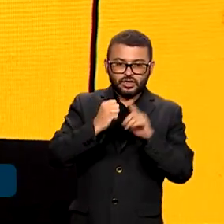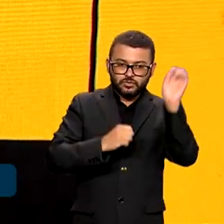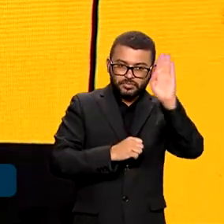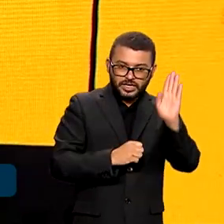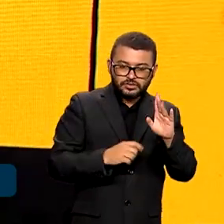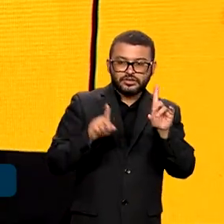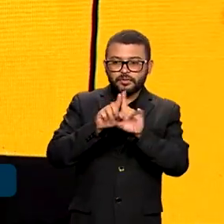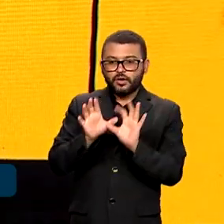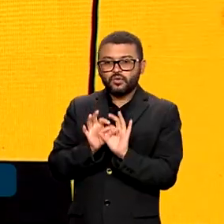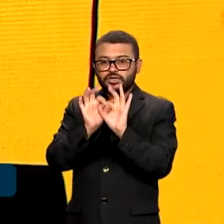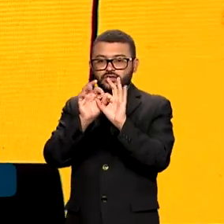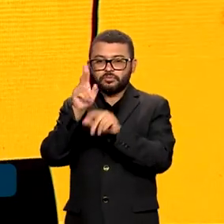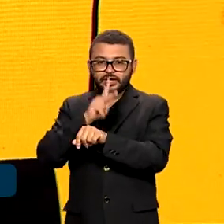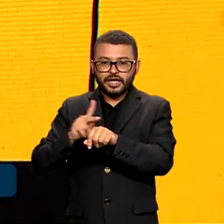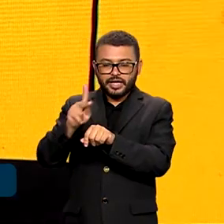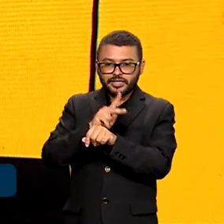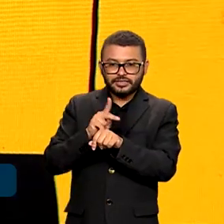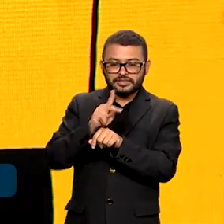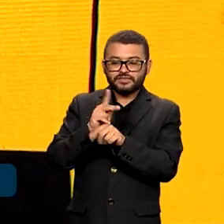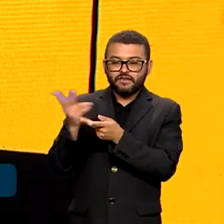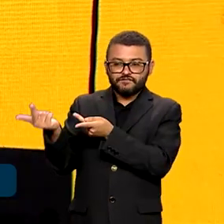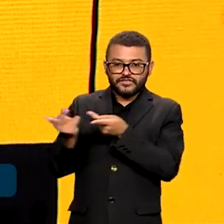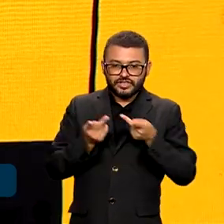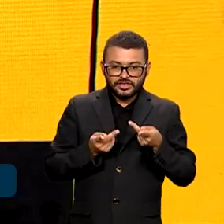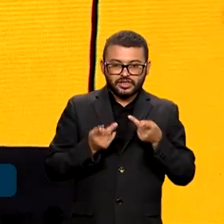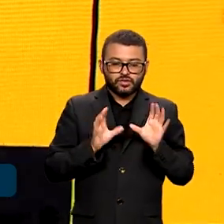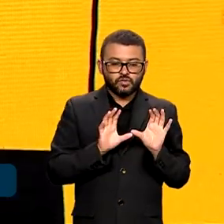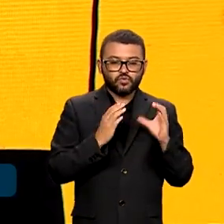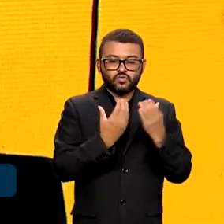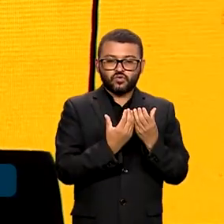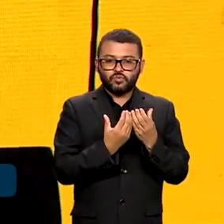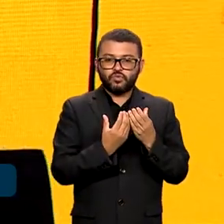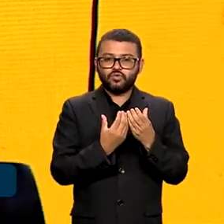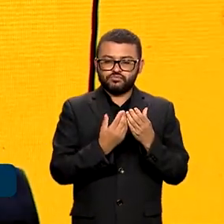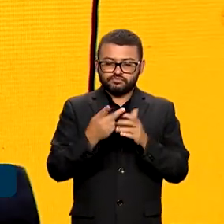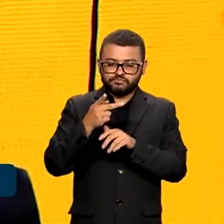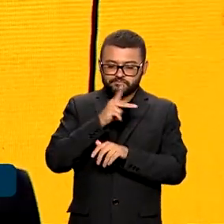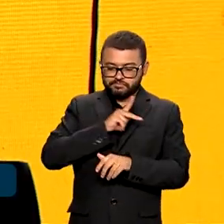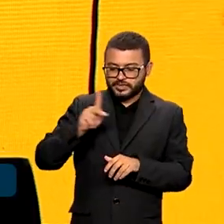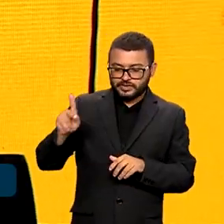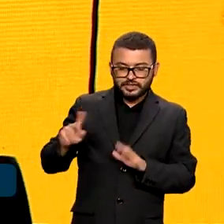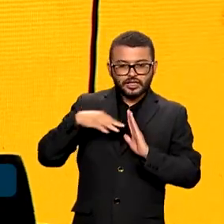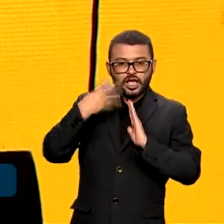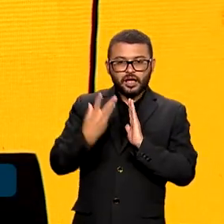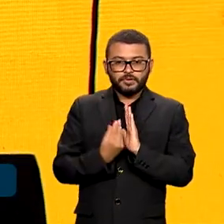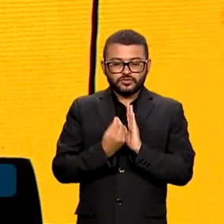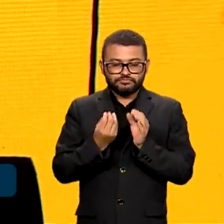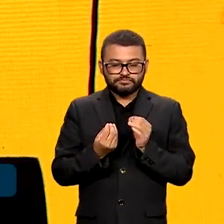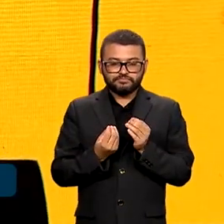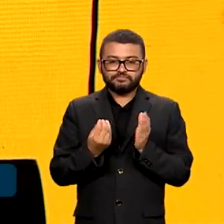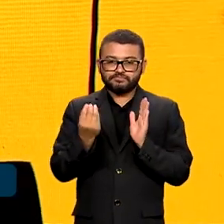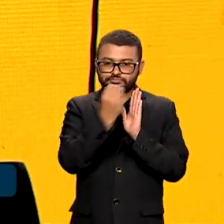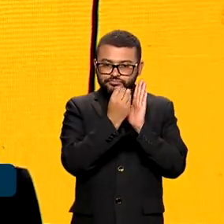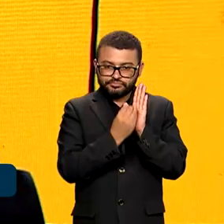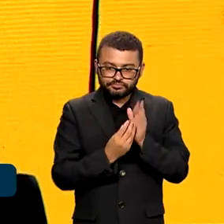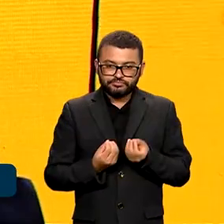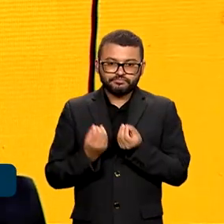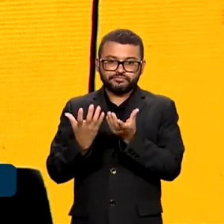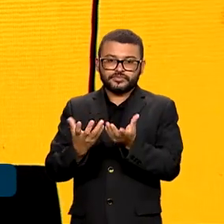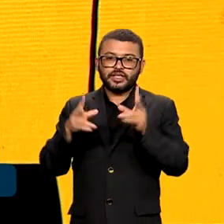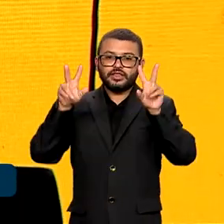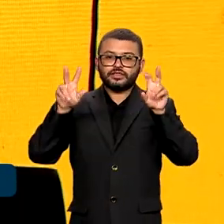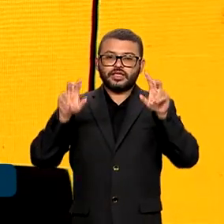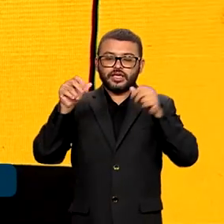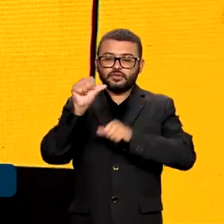e dos países que nos visitam, a cúpula dos presidentes amazônicos. Temas como